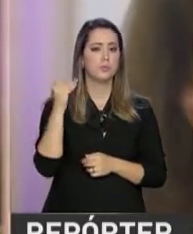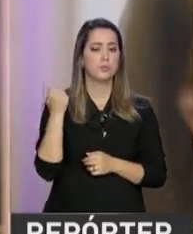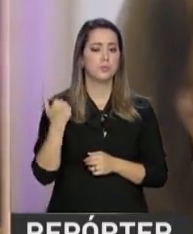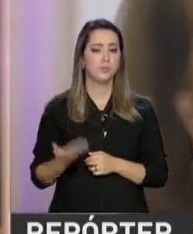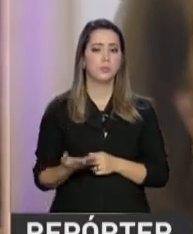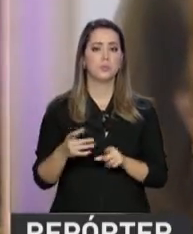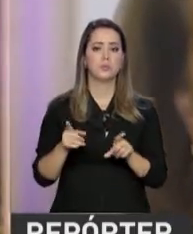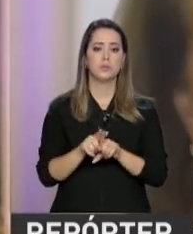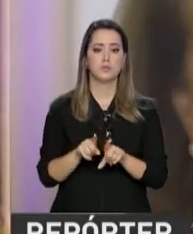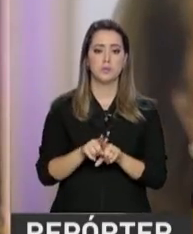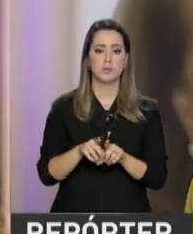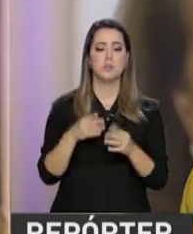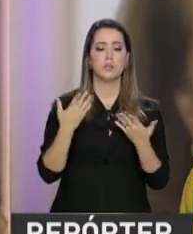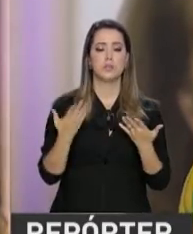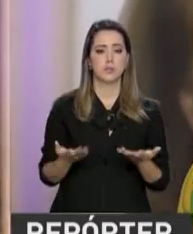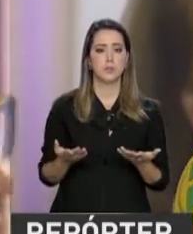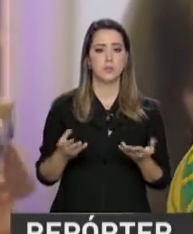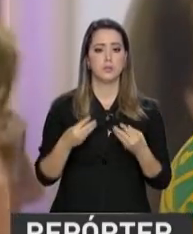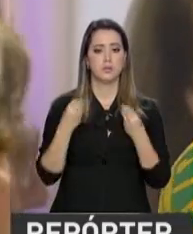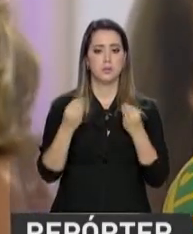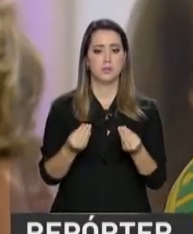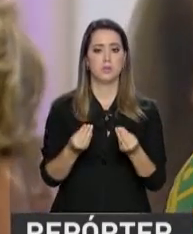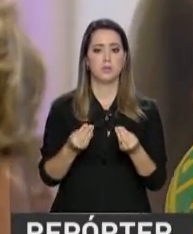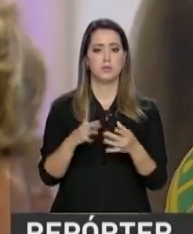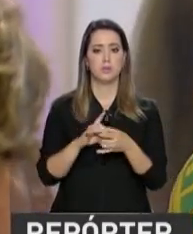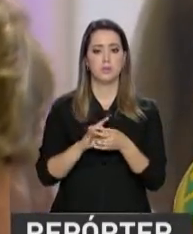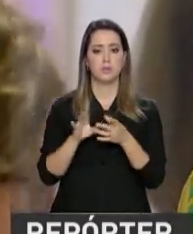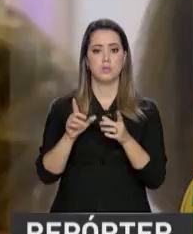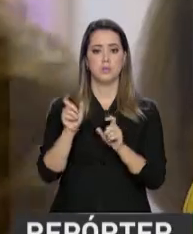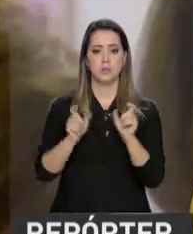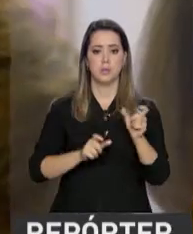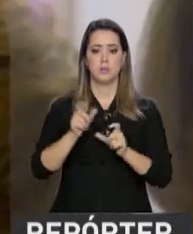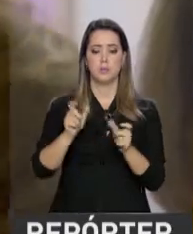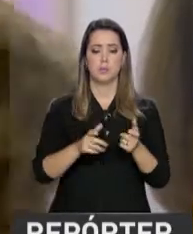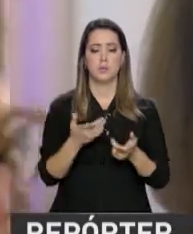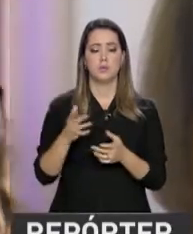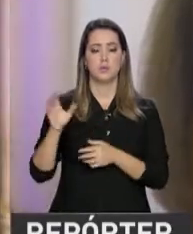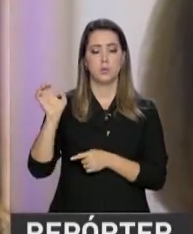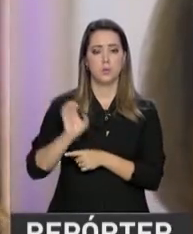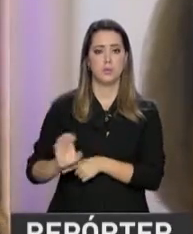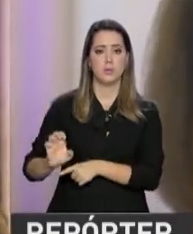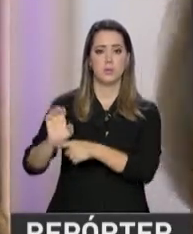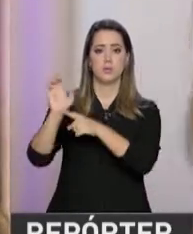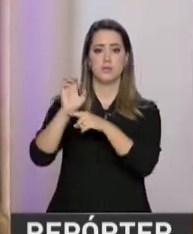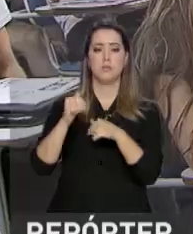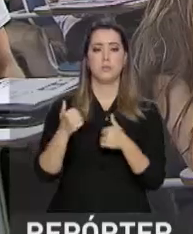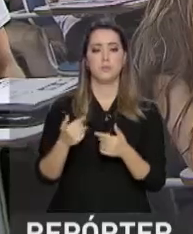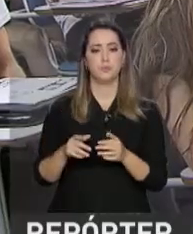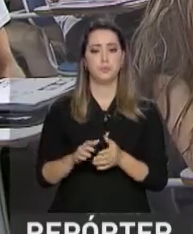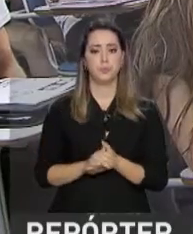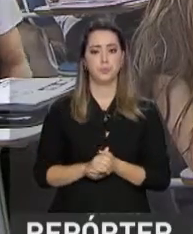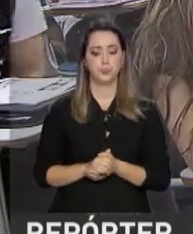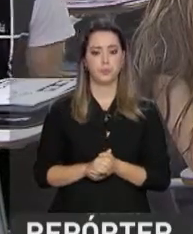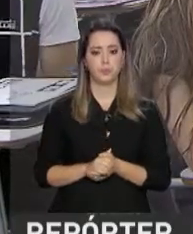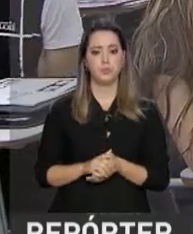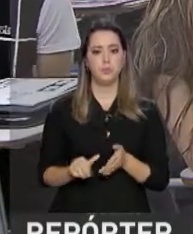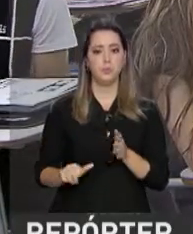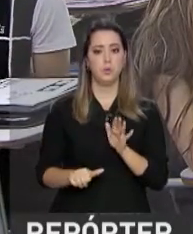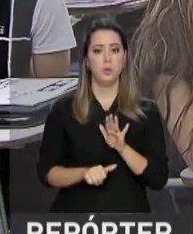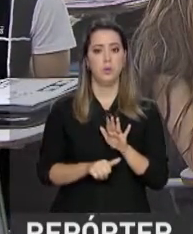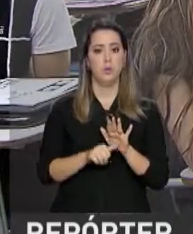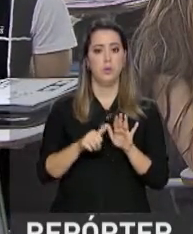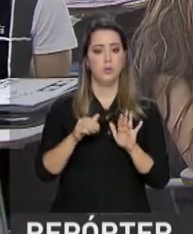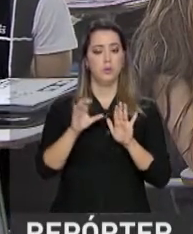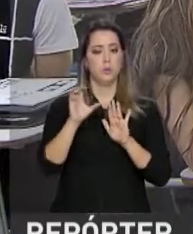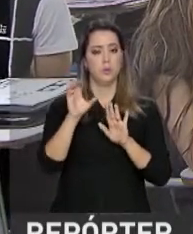e ao mesmo tempo garantindo o mínimo de autonomia por parte dos estados e dos próprios estudantes a primeira versão da base nacional